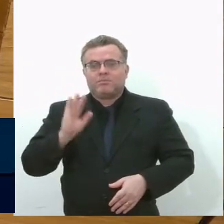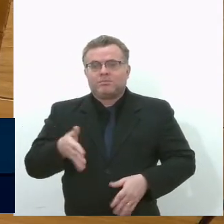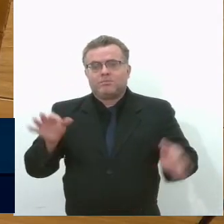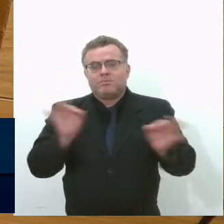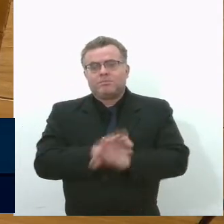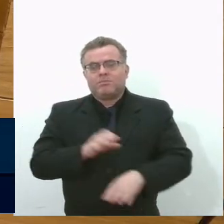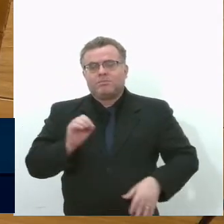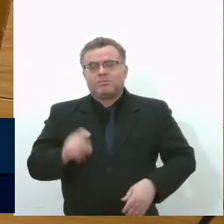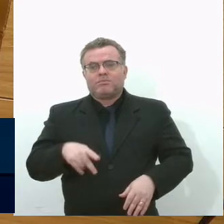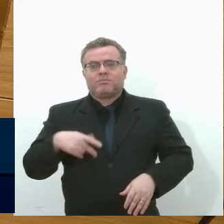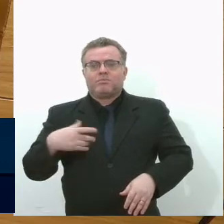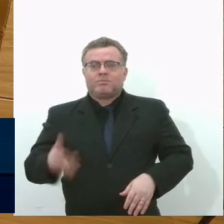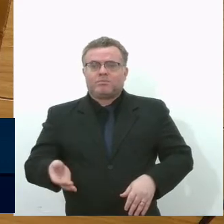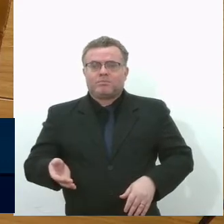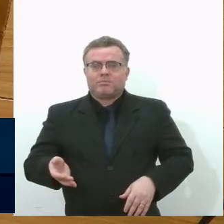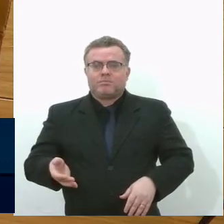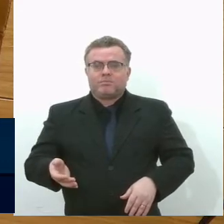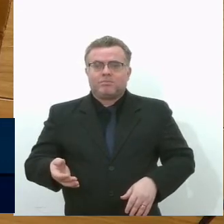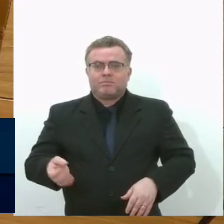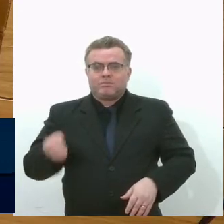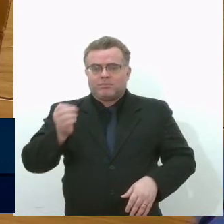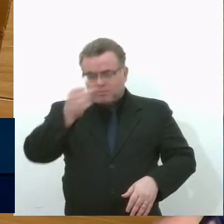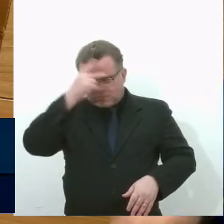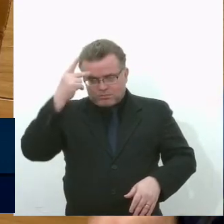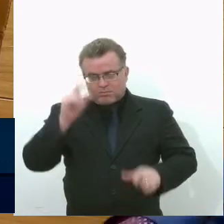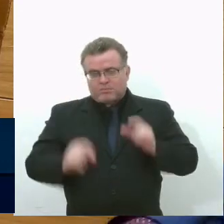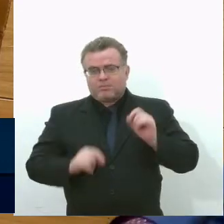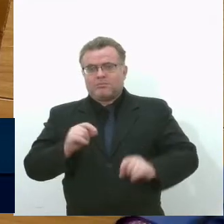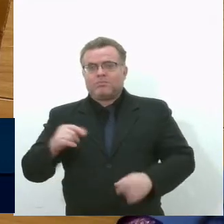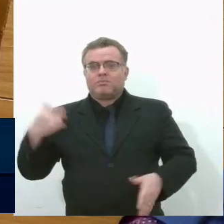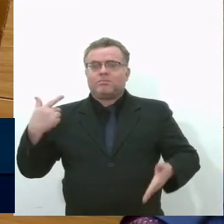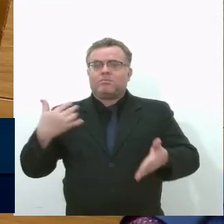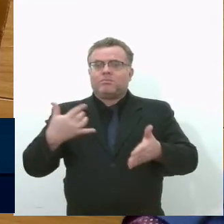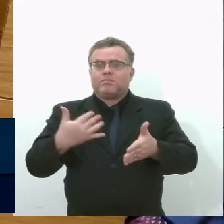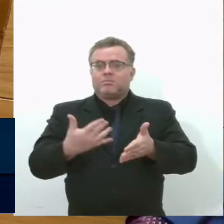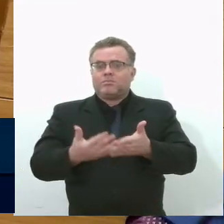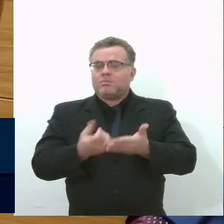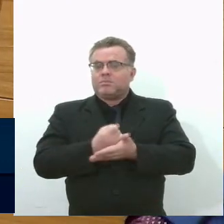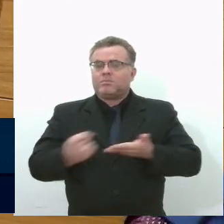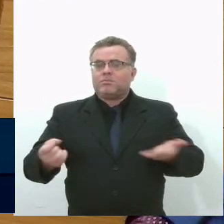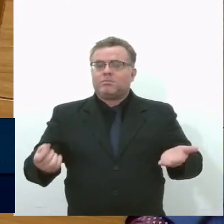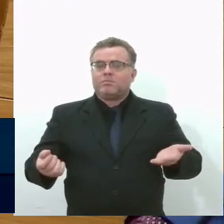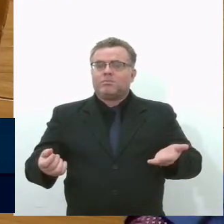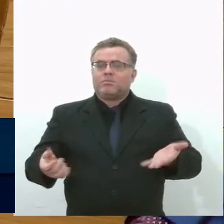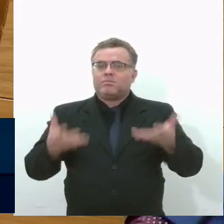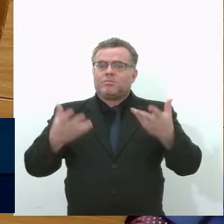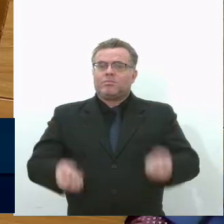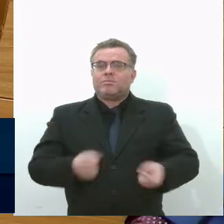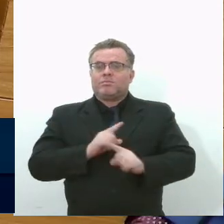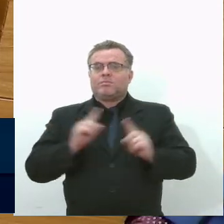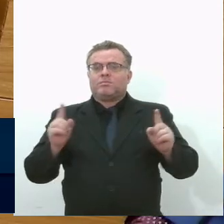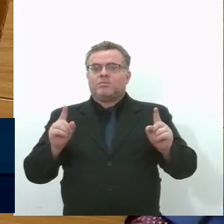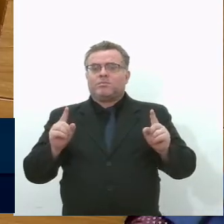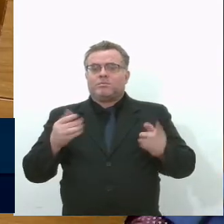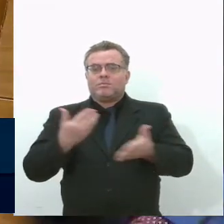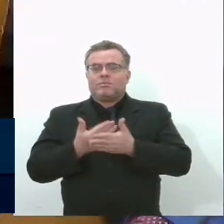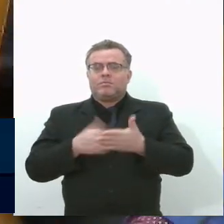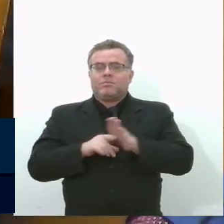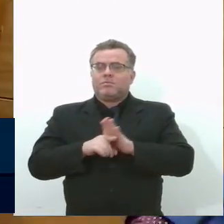Armando Batalha era prefeito na época. Só que esse acordo depois, a justiça não levou em consideração também, todo esse acordo que foi feito.